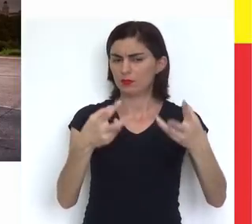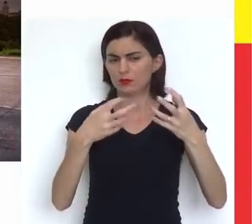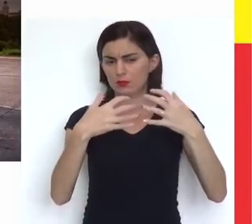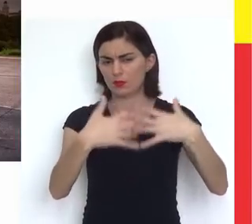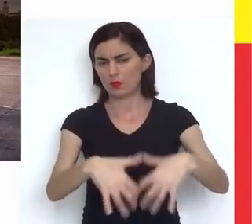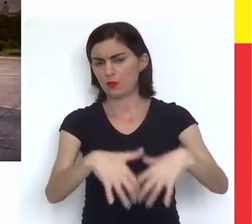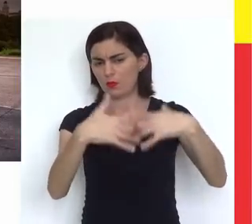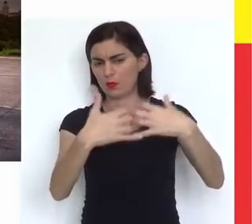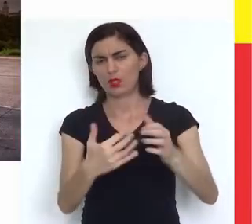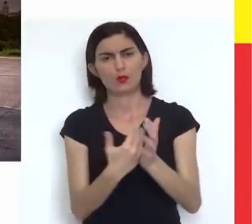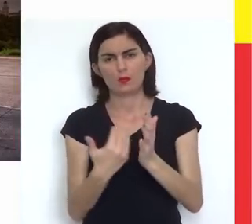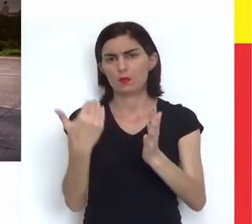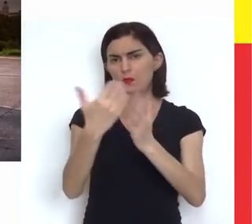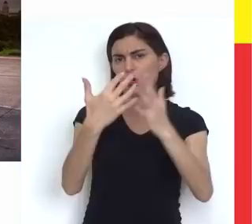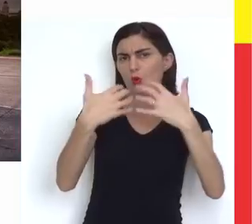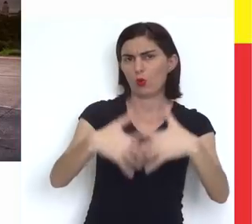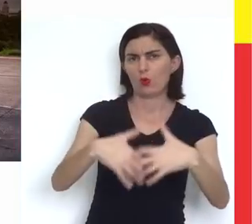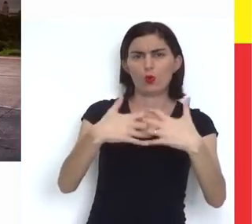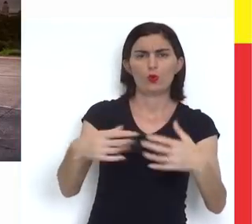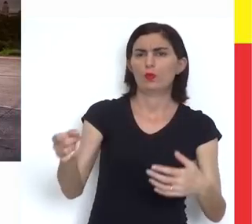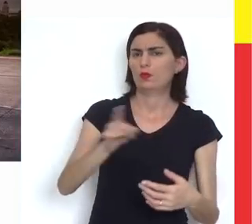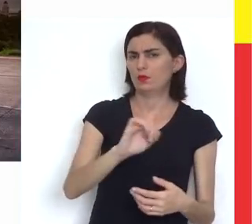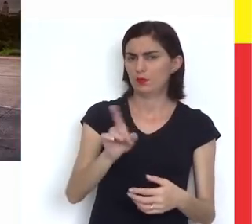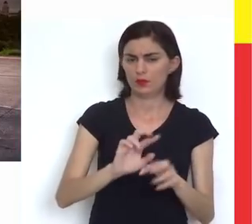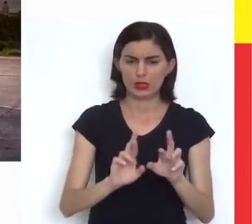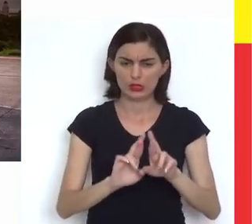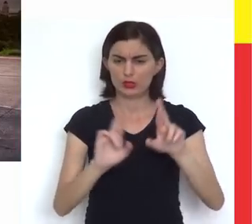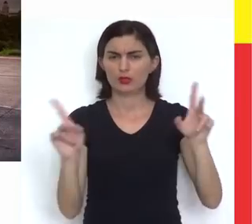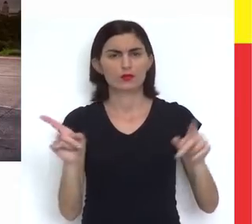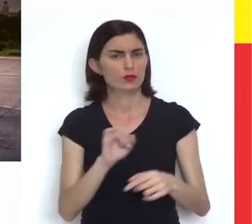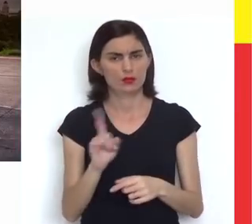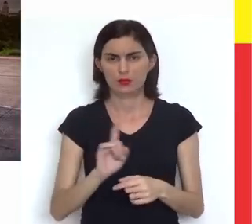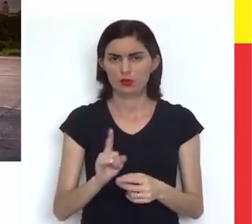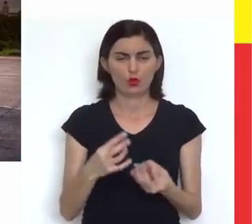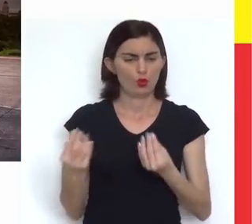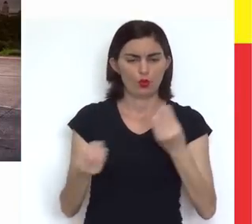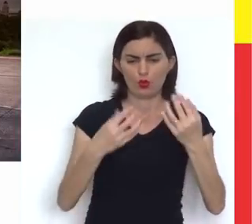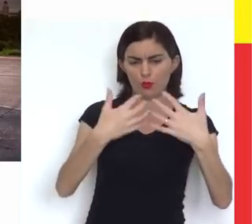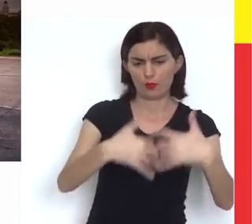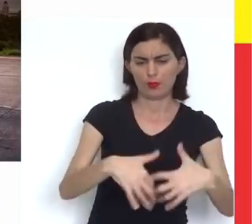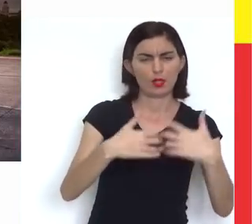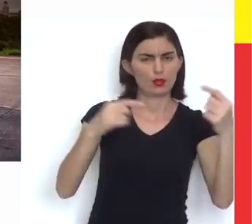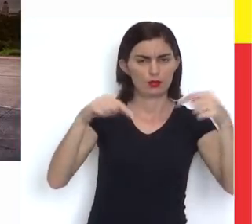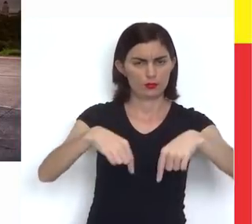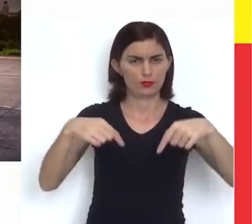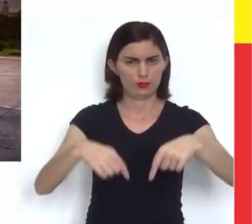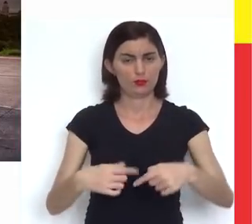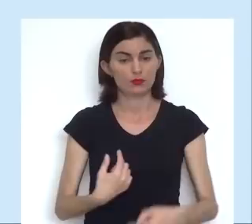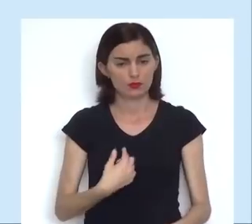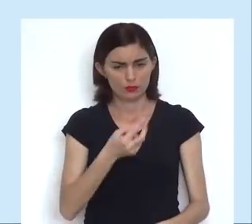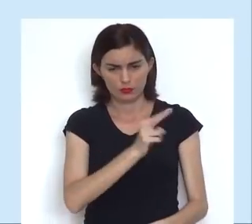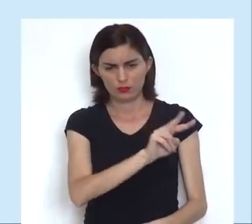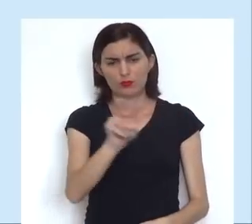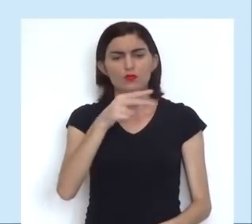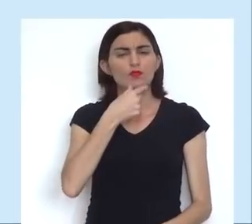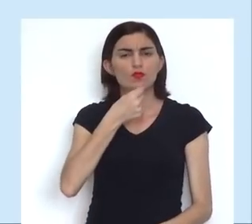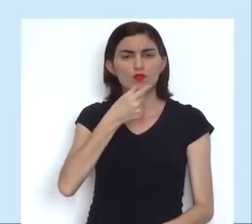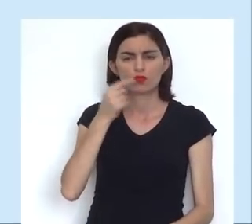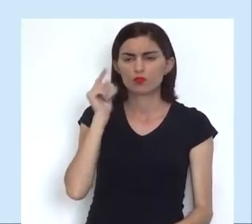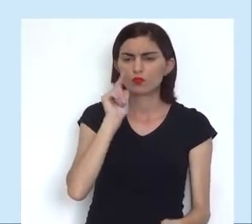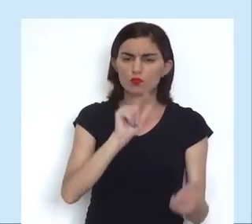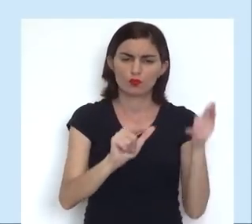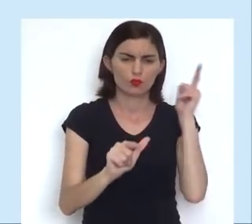mecânica, tá? Mas não tão complexa, tá? Não tão diferente como a mecânica dos dias atuais. Tá? Então, a gente vai ver que o homem